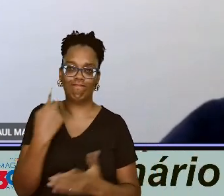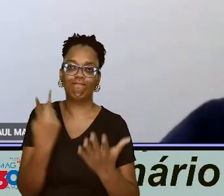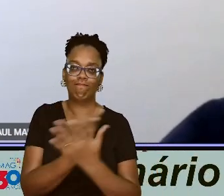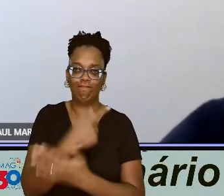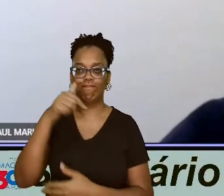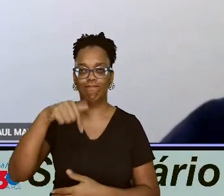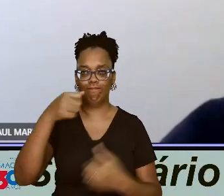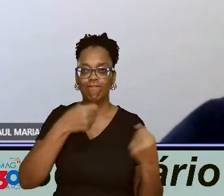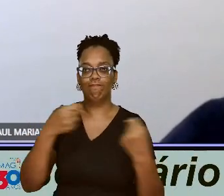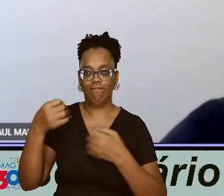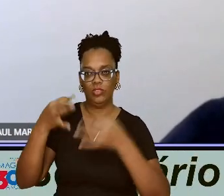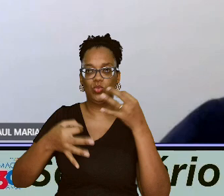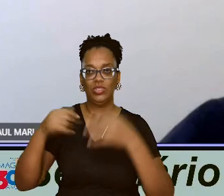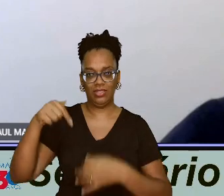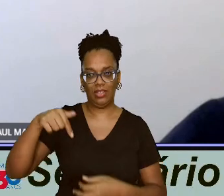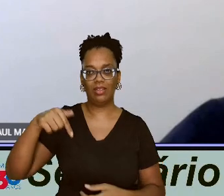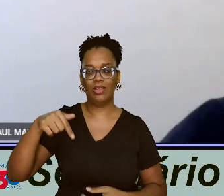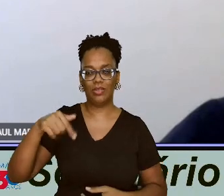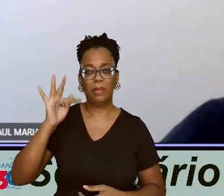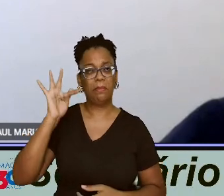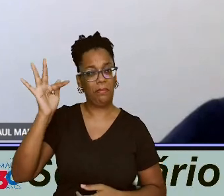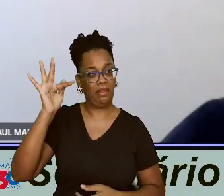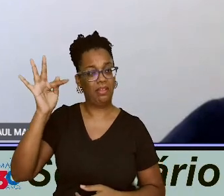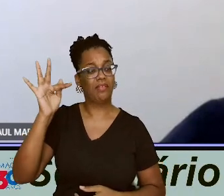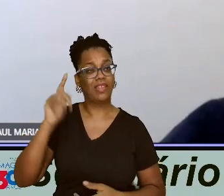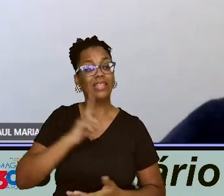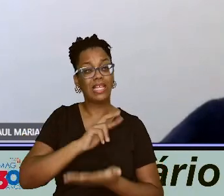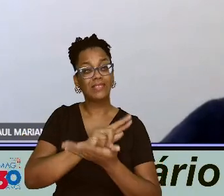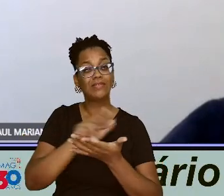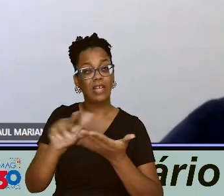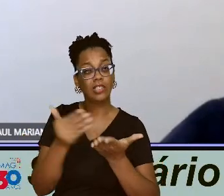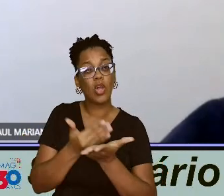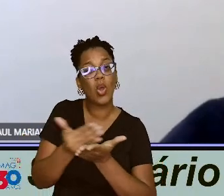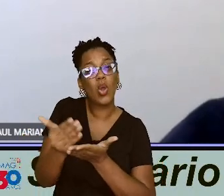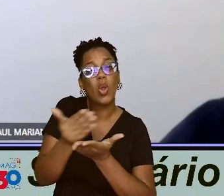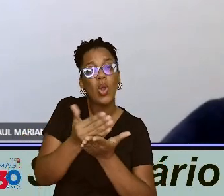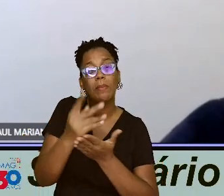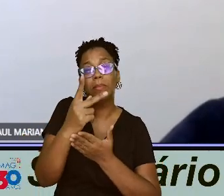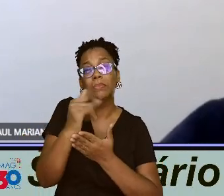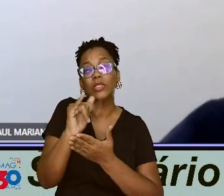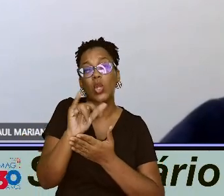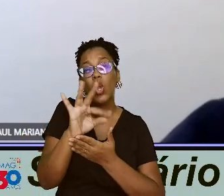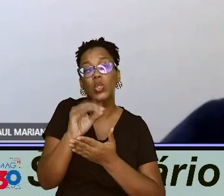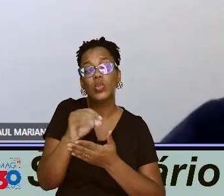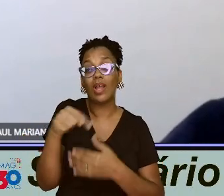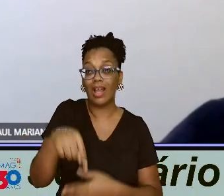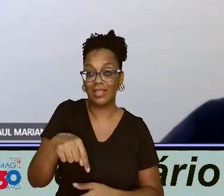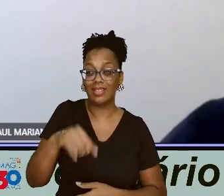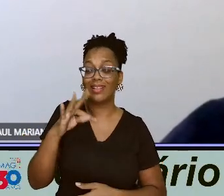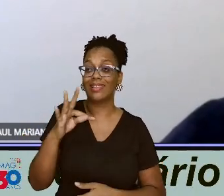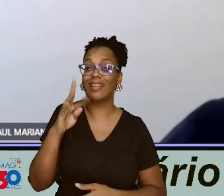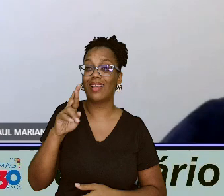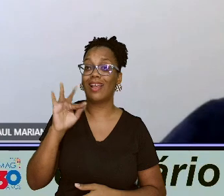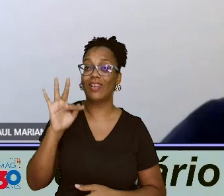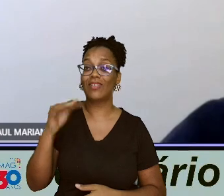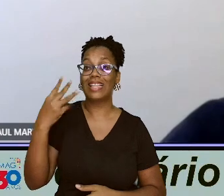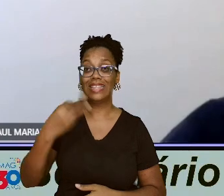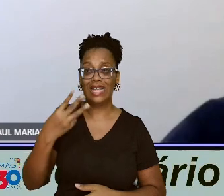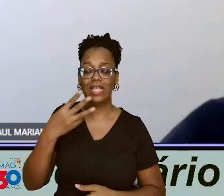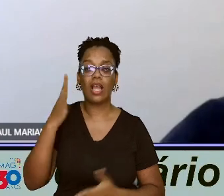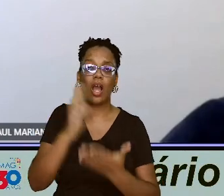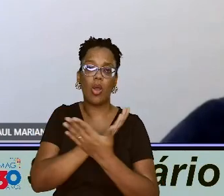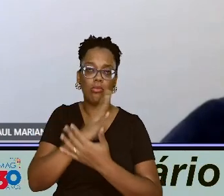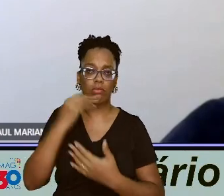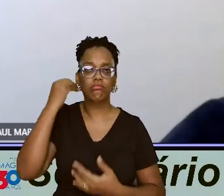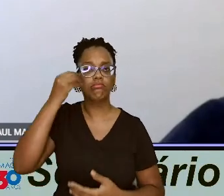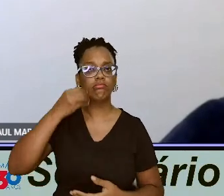Judiciário em breve, né? Já temos várias iniciativas, vários pilotos. Aqui no TRF3 já estamos trabalhando com algumas experiências